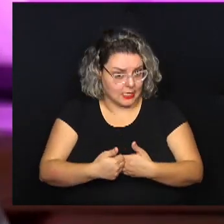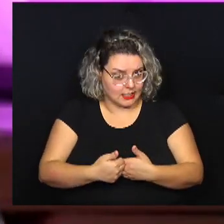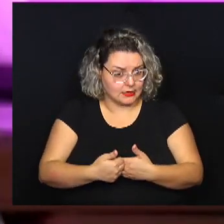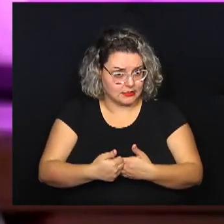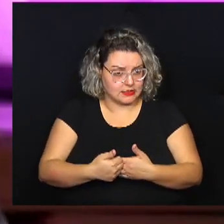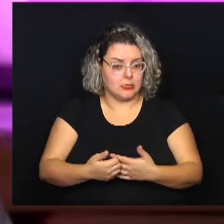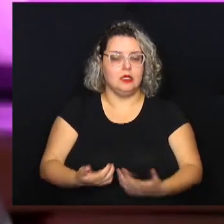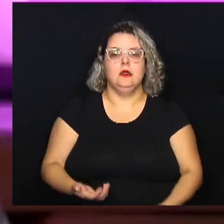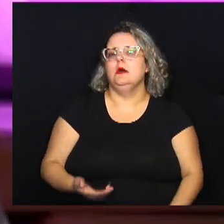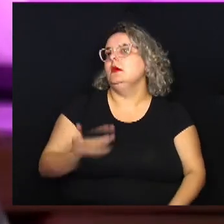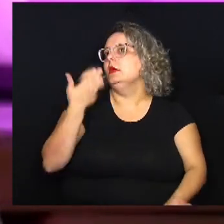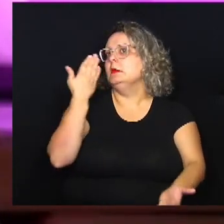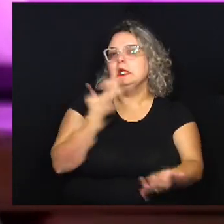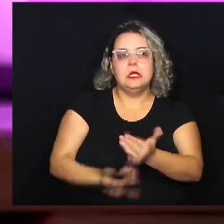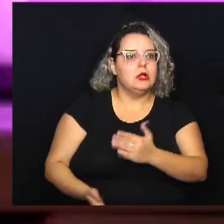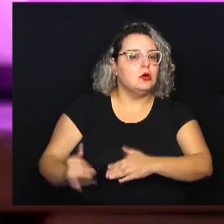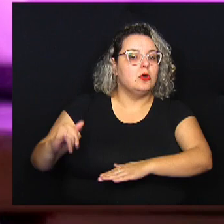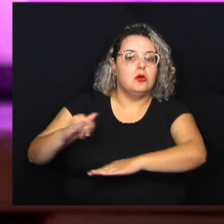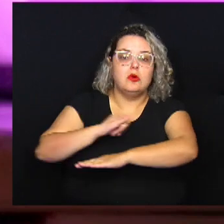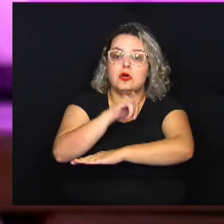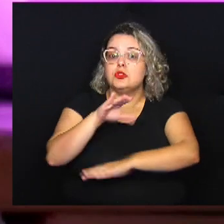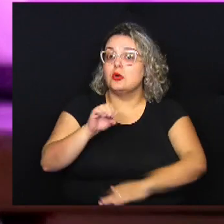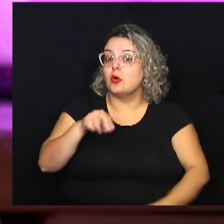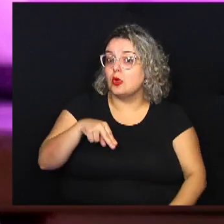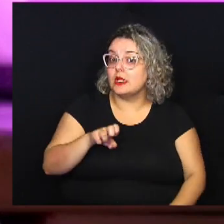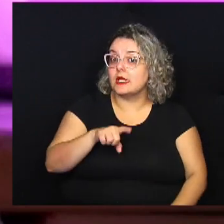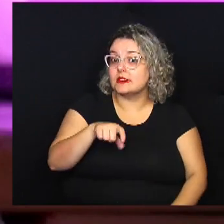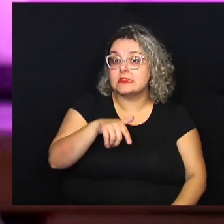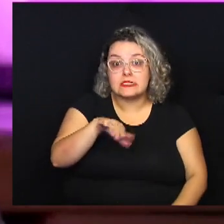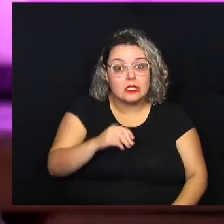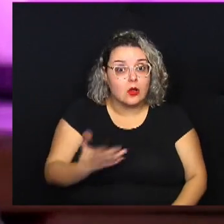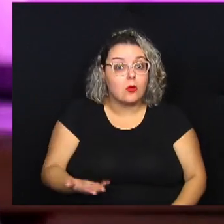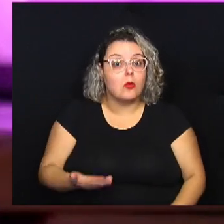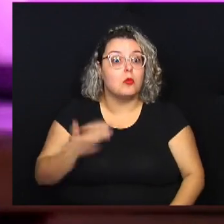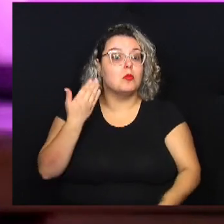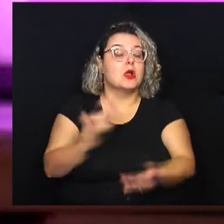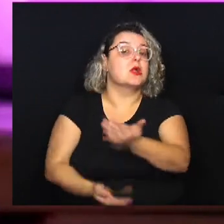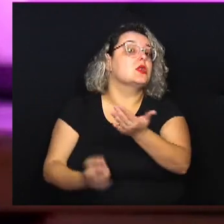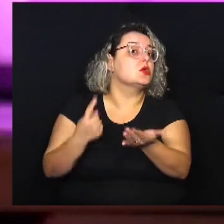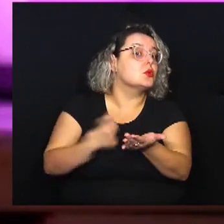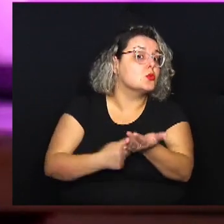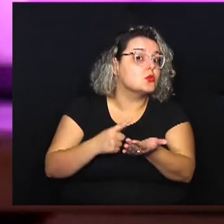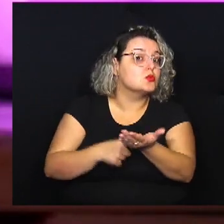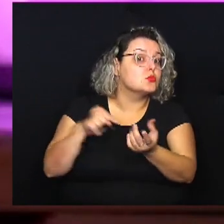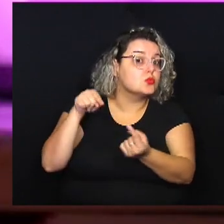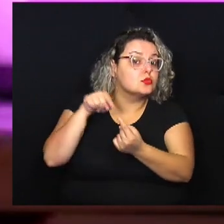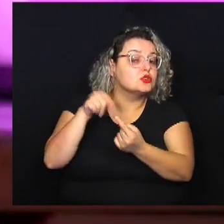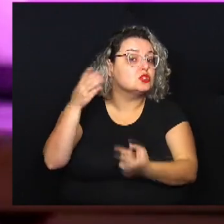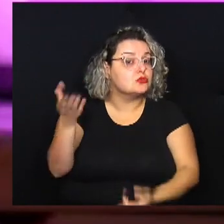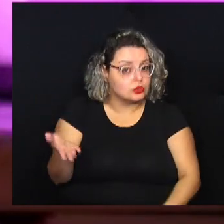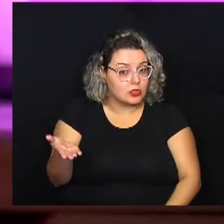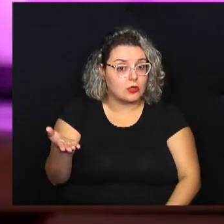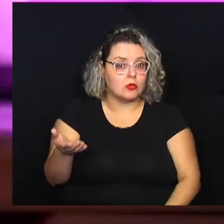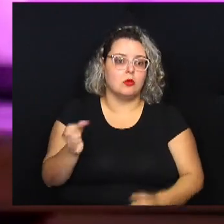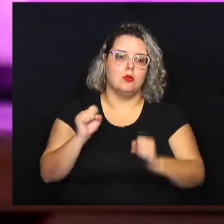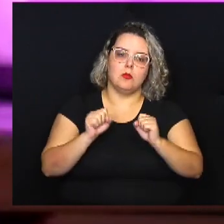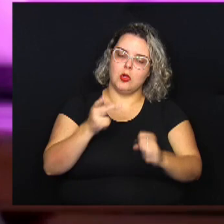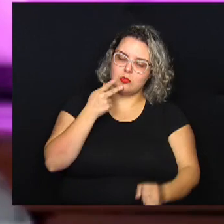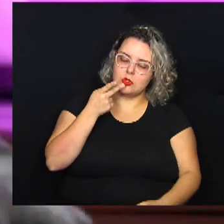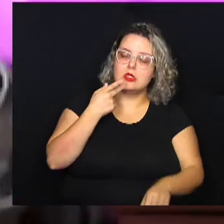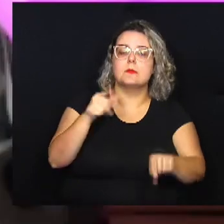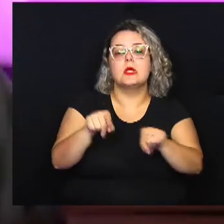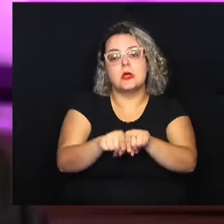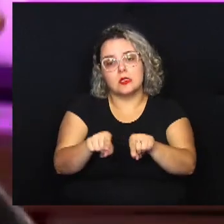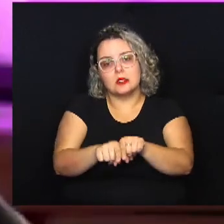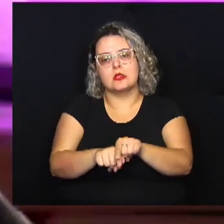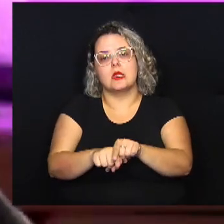exemplo, perderam algum voo de conexão, se elas perderam algum compromisso no destino delas, a gente pode estar falando também em